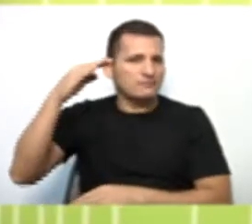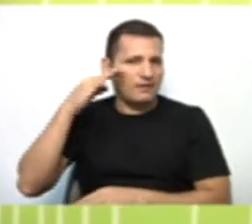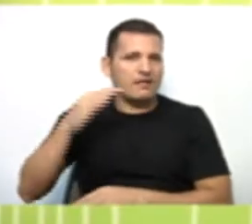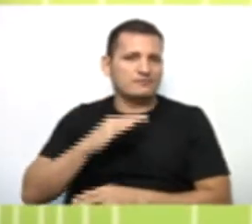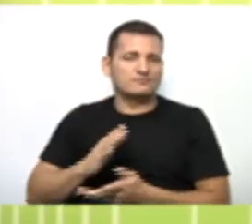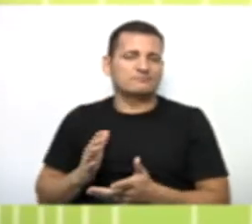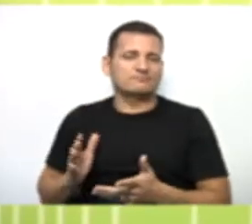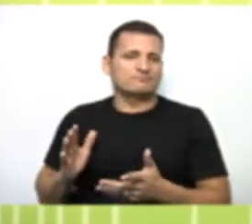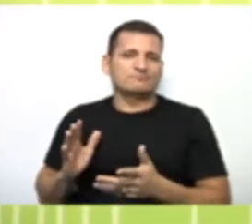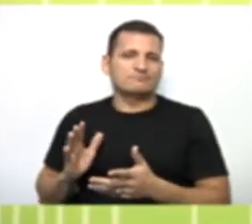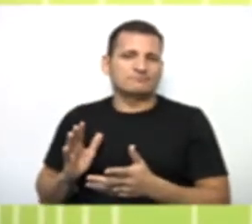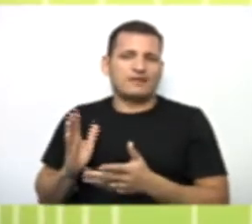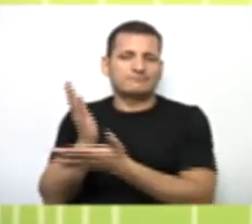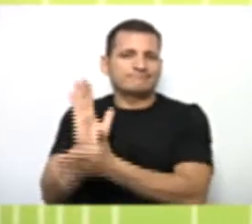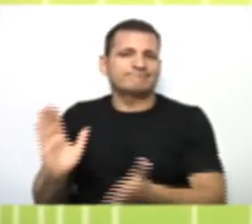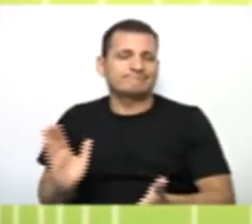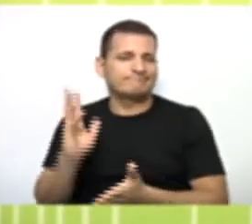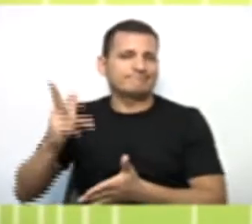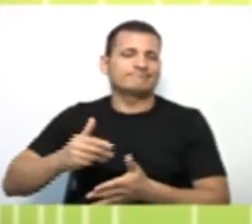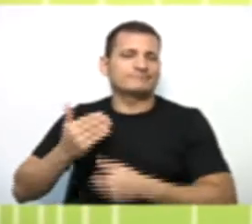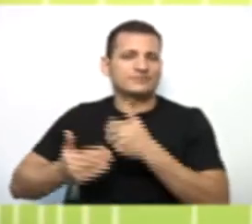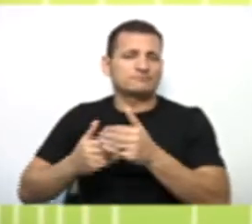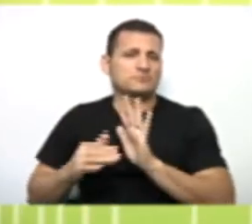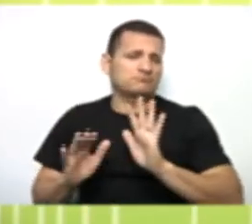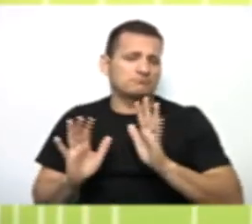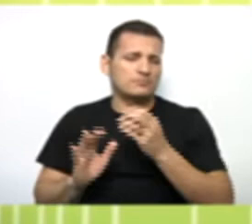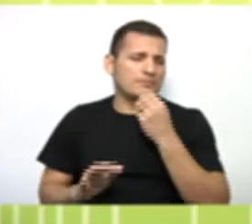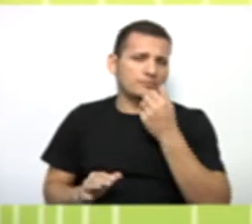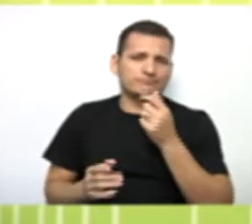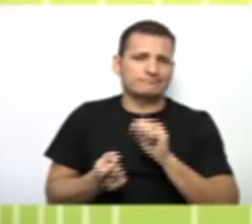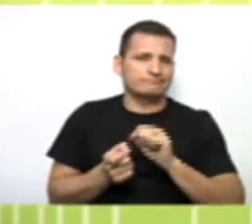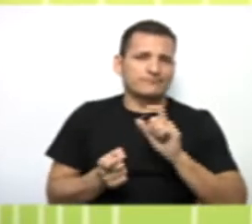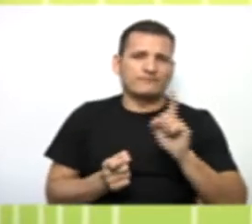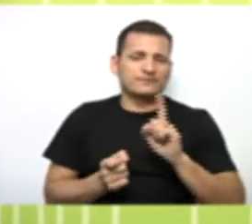Acaba travando todo o processo. Então é melhor não fazer, não, esse tipo de